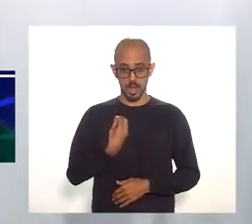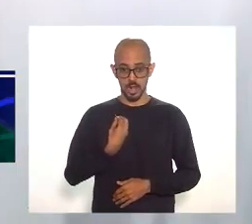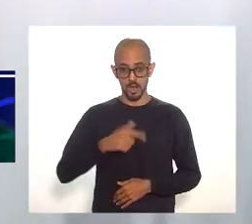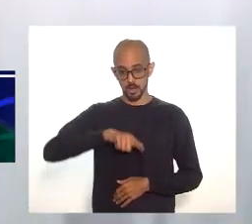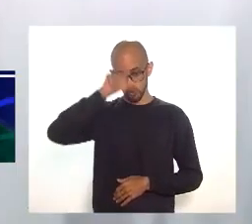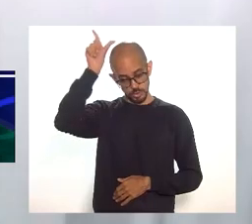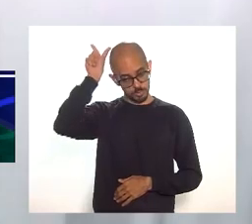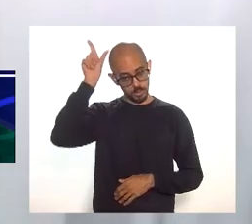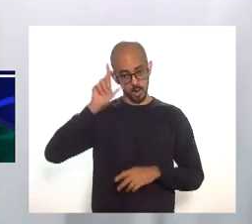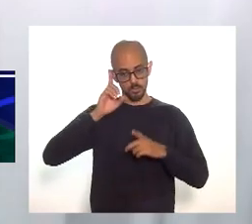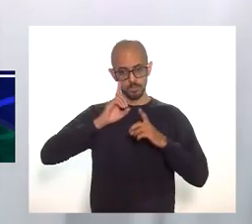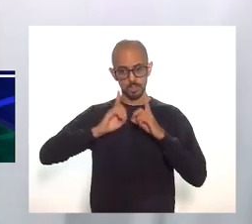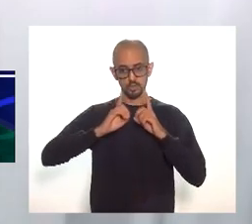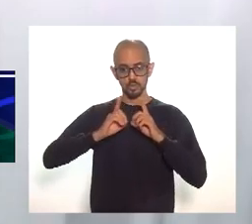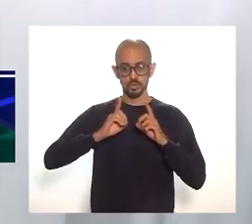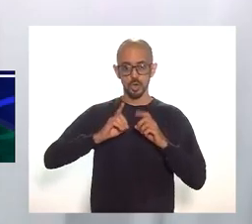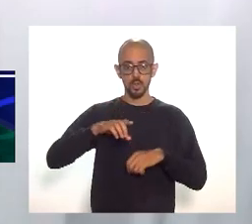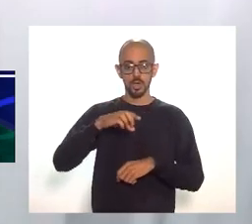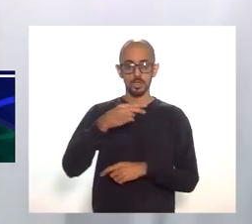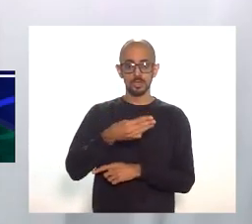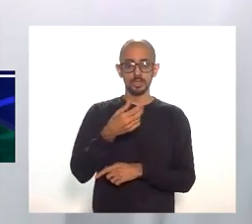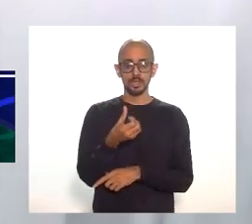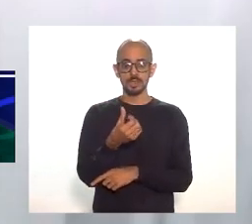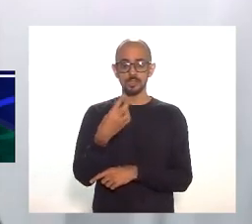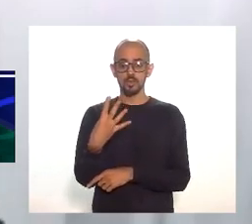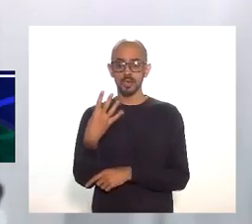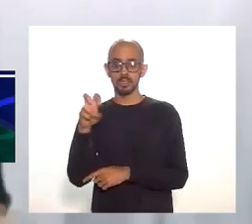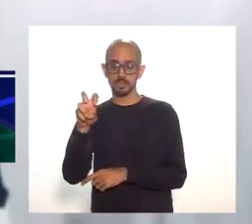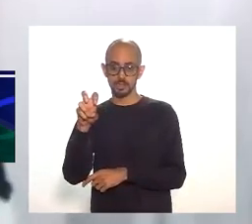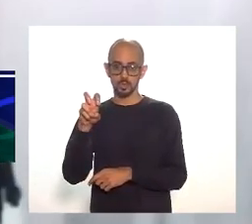para discutir o projeto 3645.